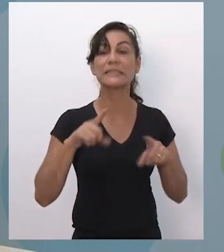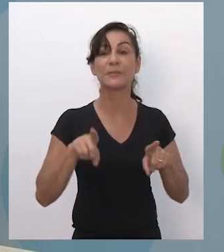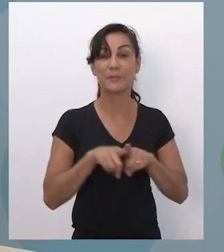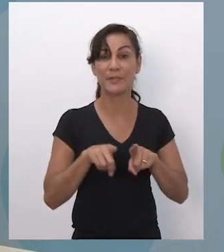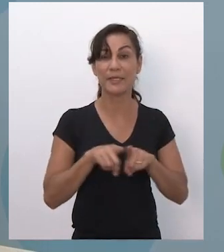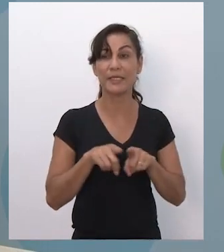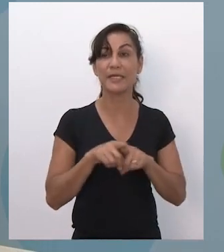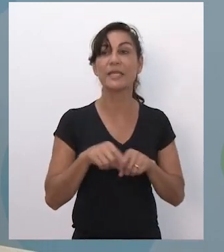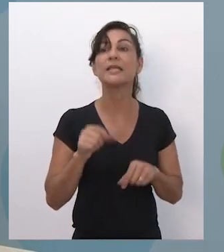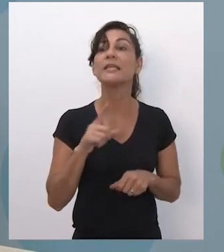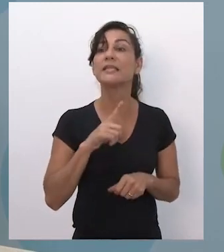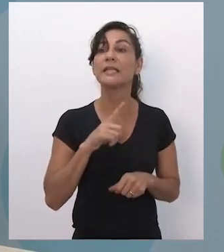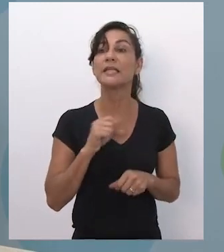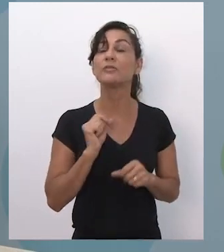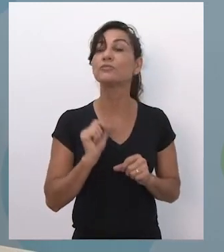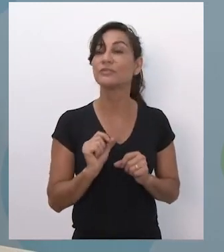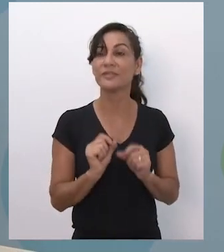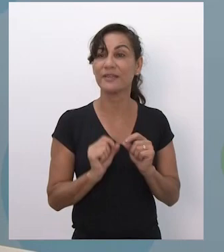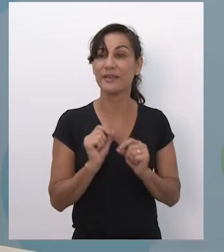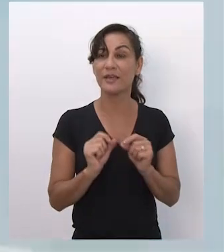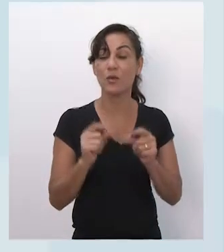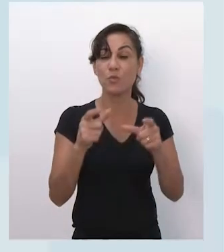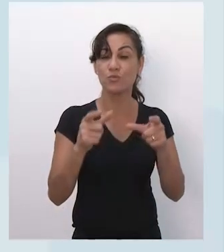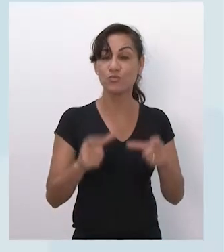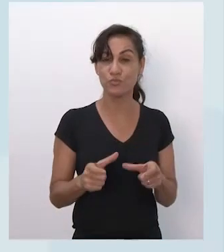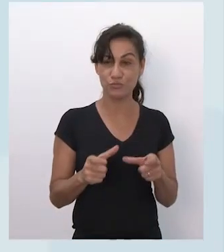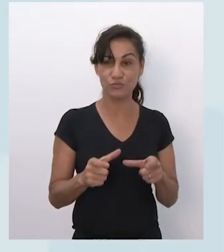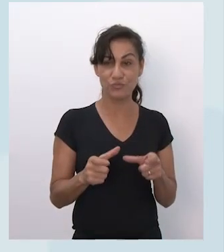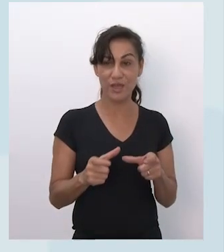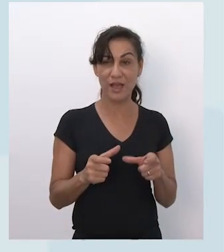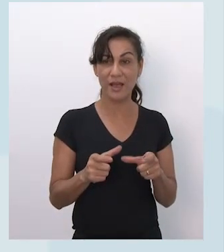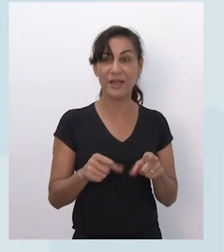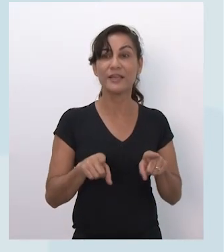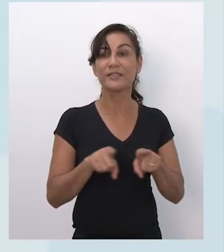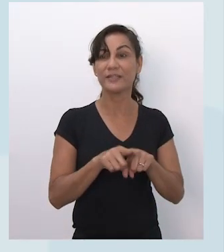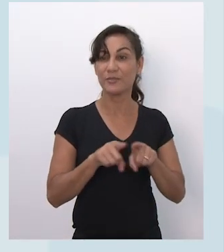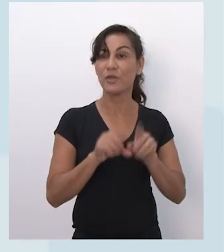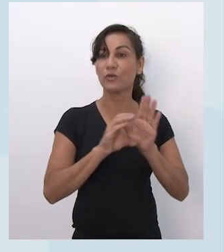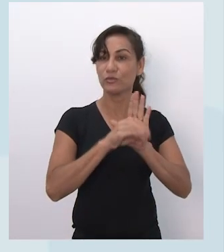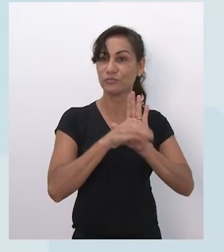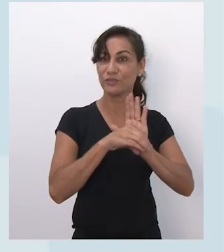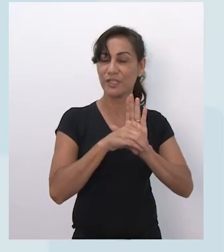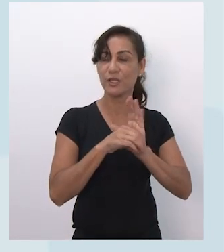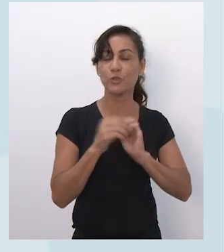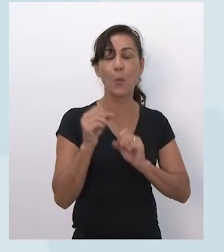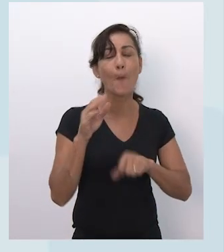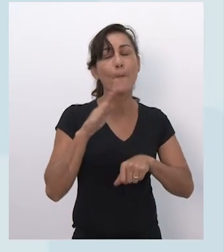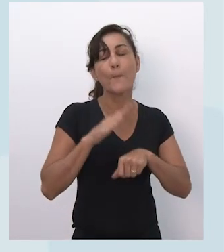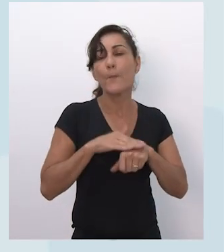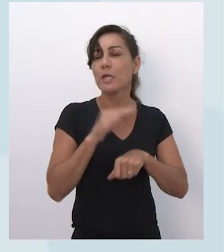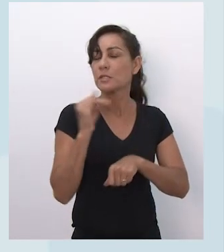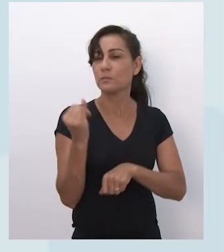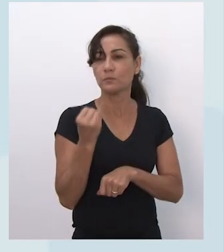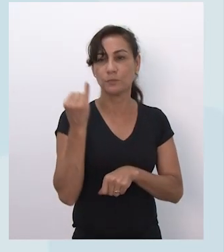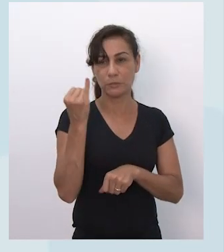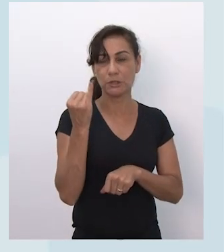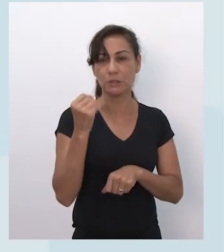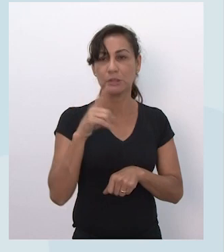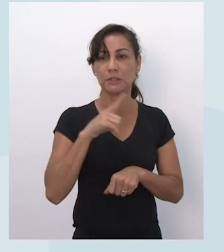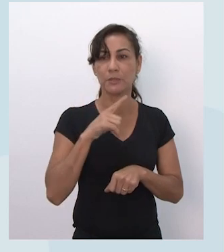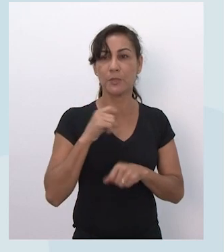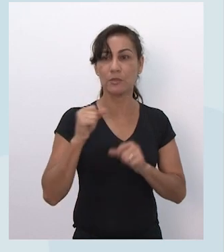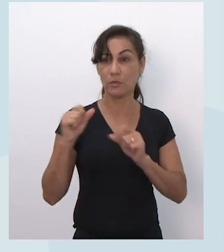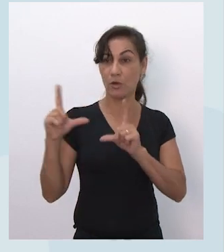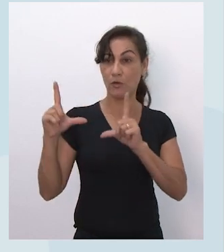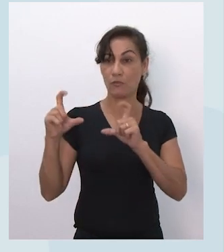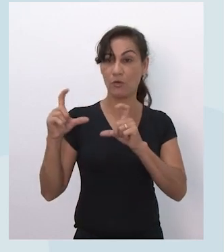paisagens, nós temos o lugar, que também é outro conceito bem importante na geografia, que nada mais é do